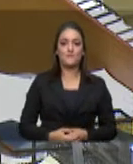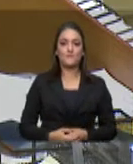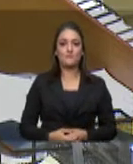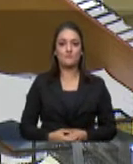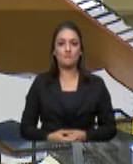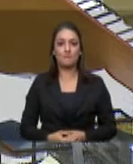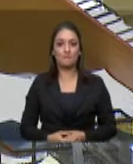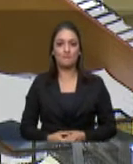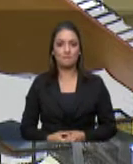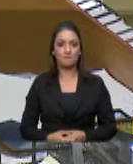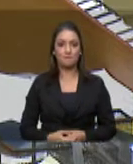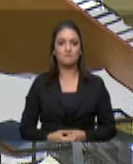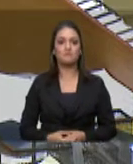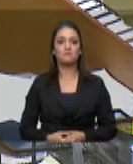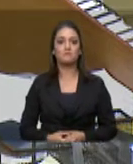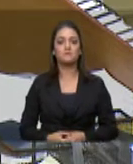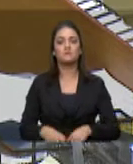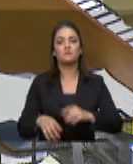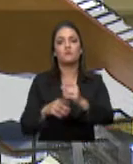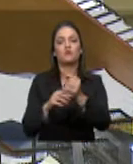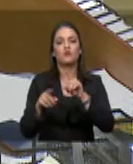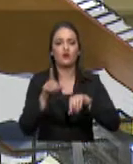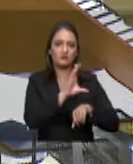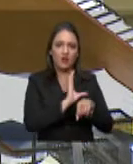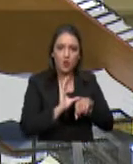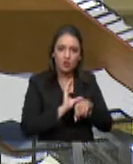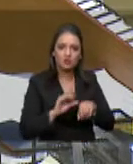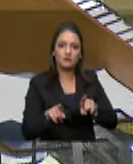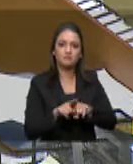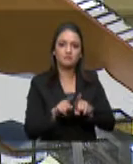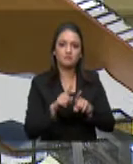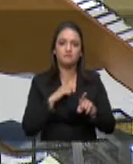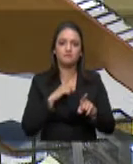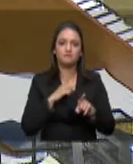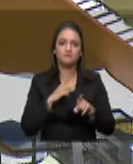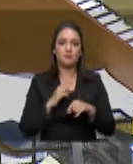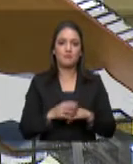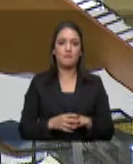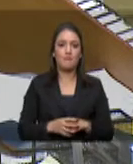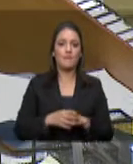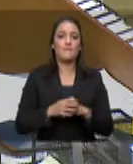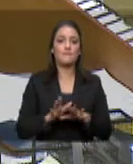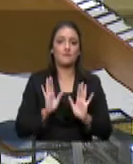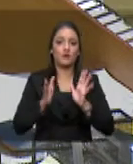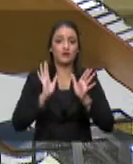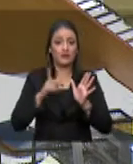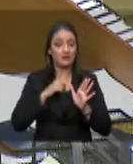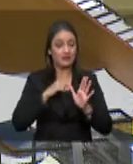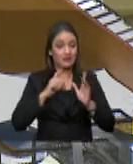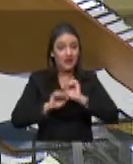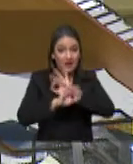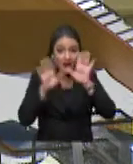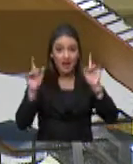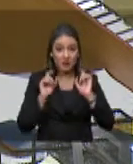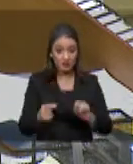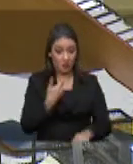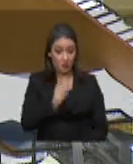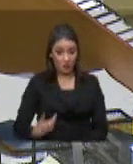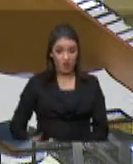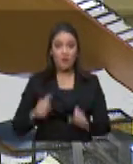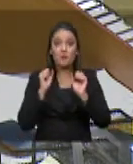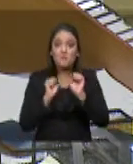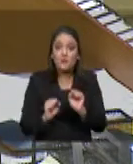12, redação dada pela Emenda Constitucional 111, 2021. Está claro que o governo pode, mediante